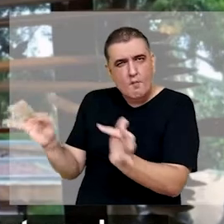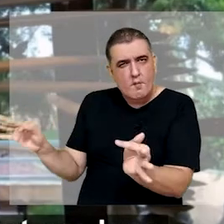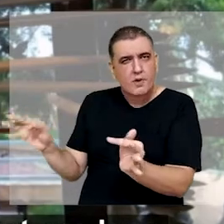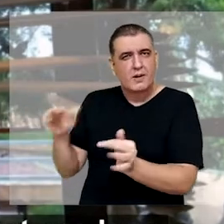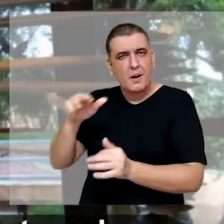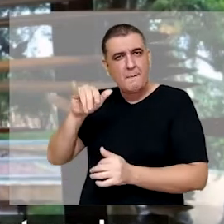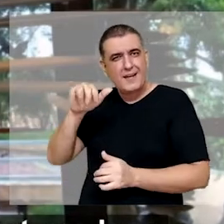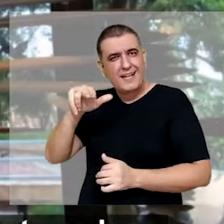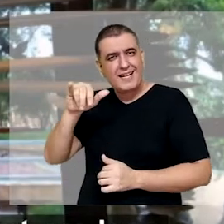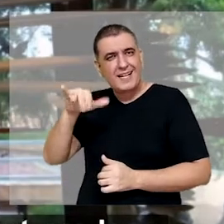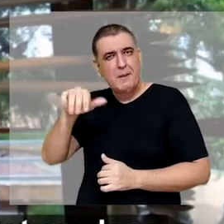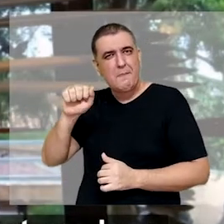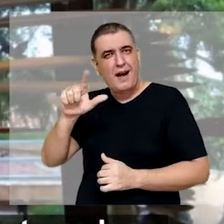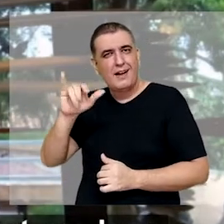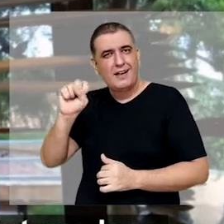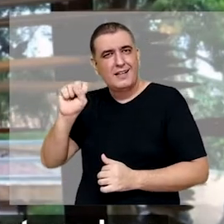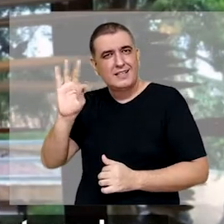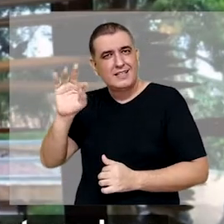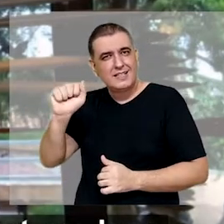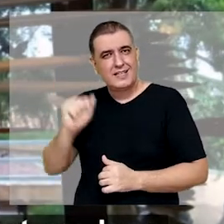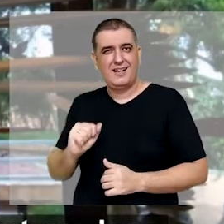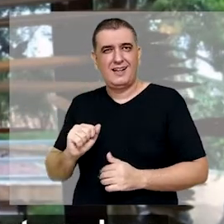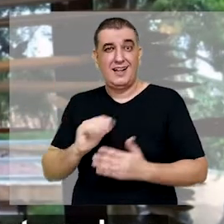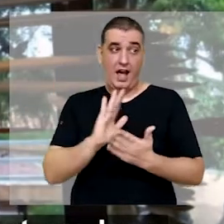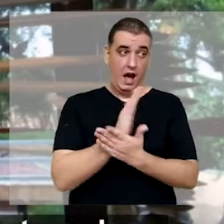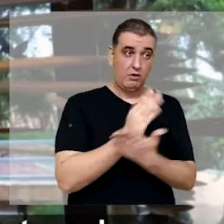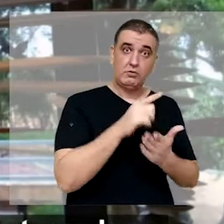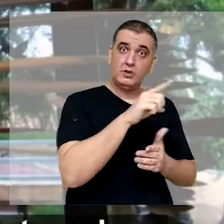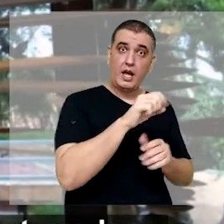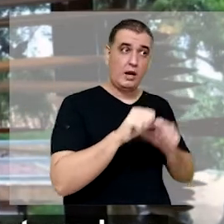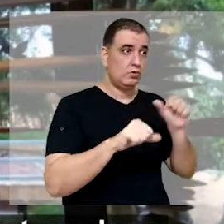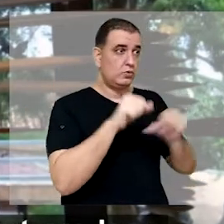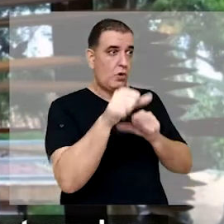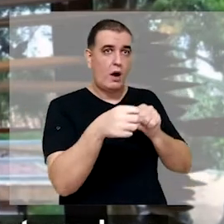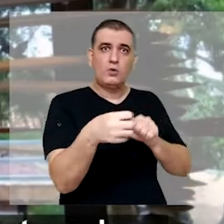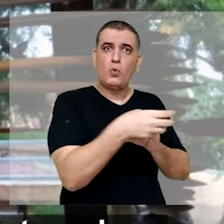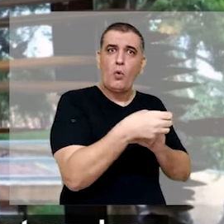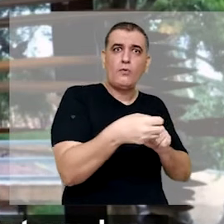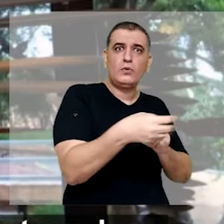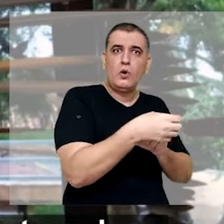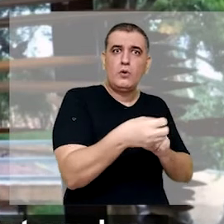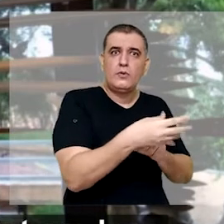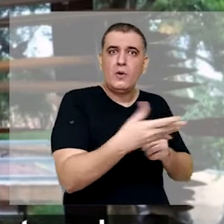os minimalistas são menos contemporâneos, mais contemporâneos,